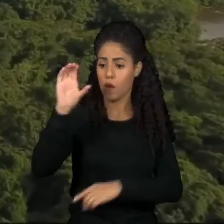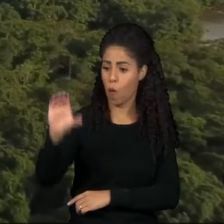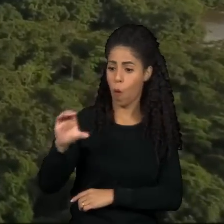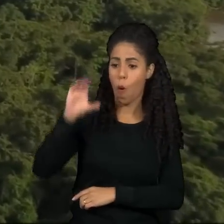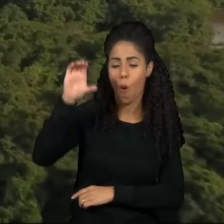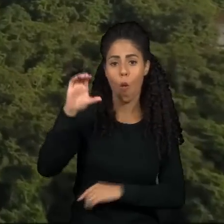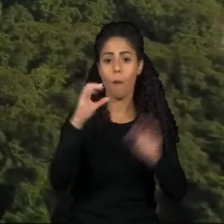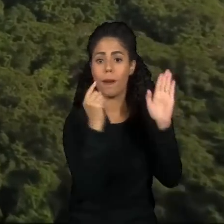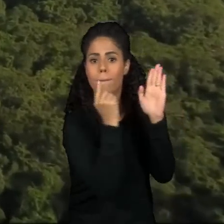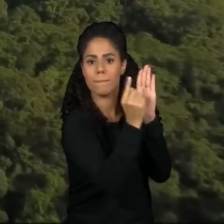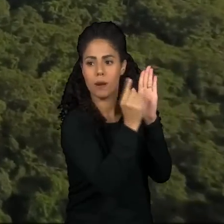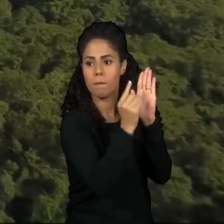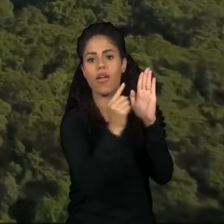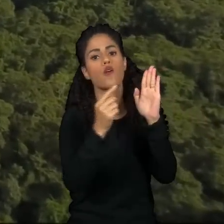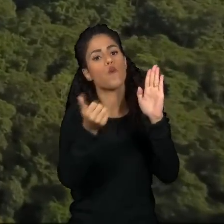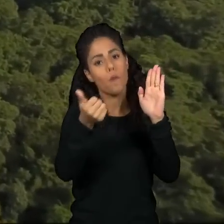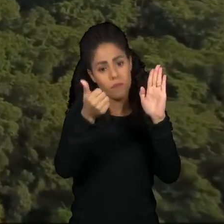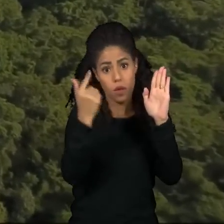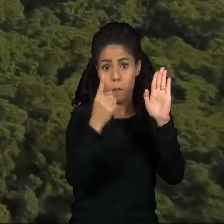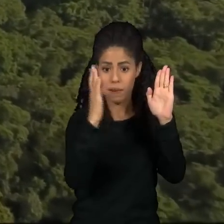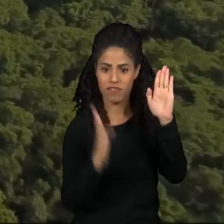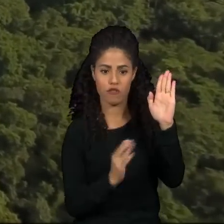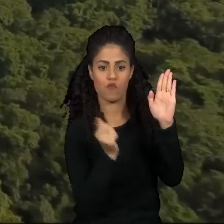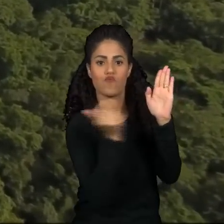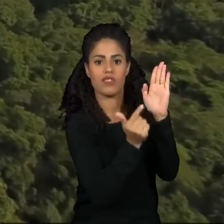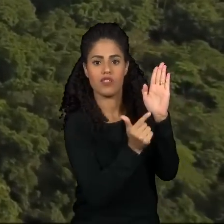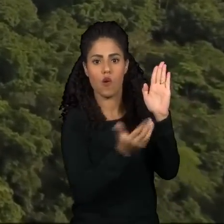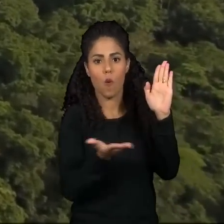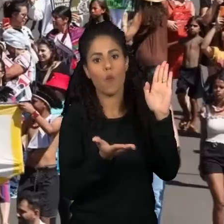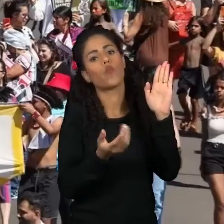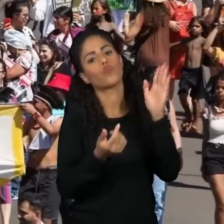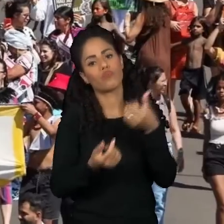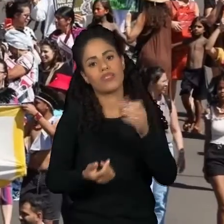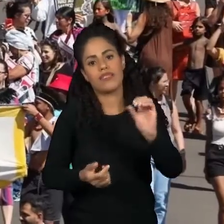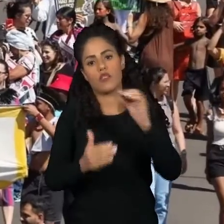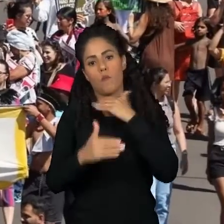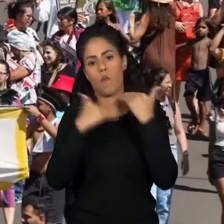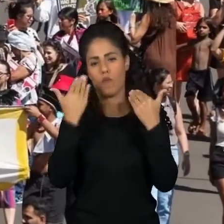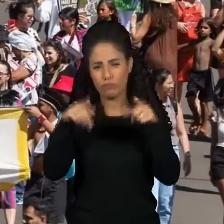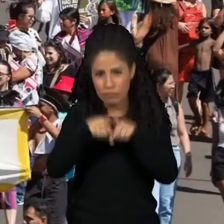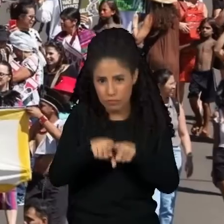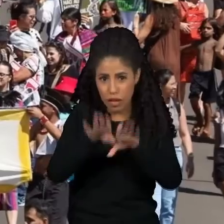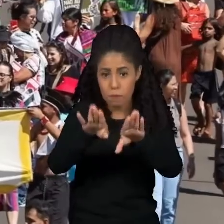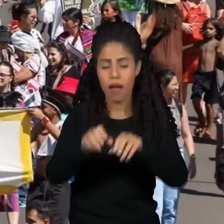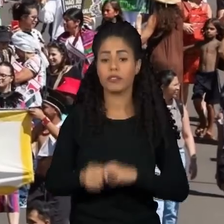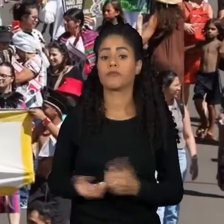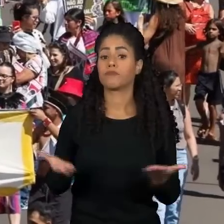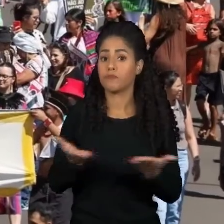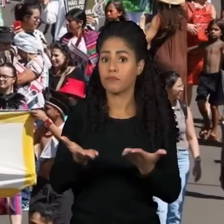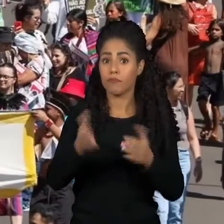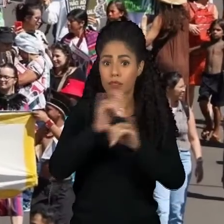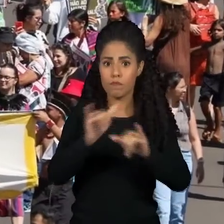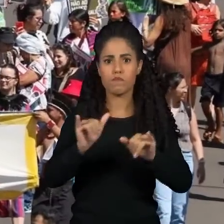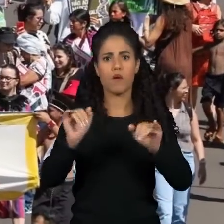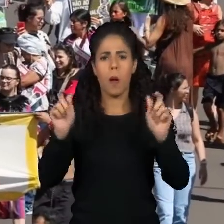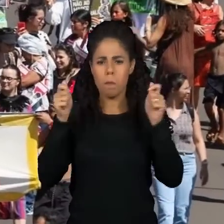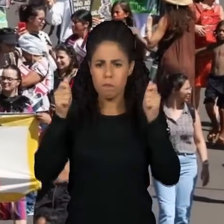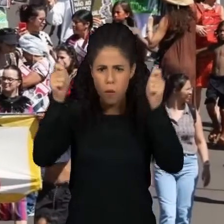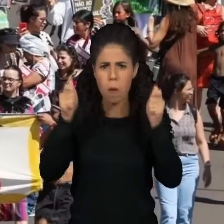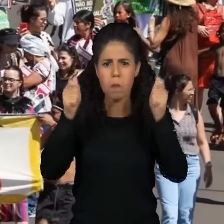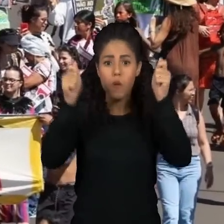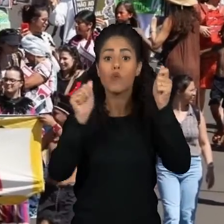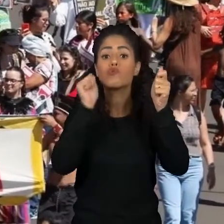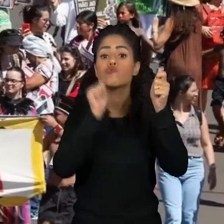em primeiro lugar na lista, com 60 mortes. A terceira Marcha das Mulheres